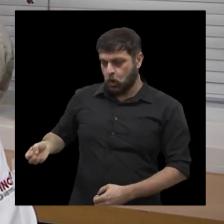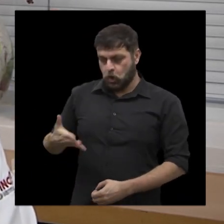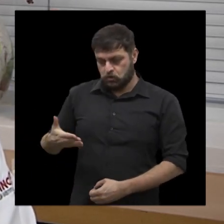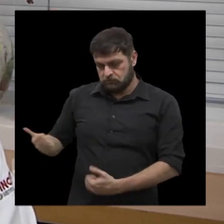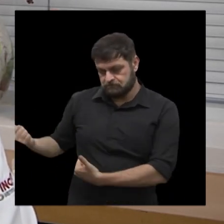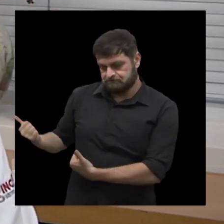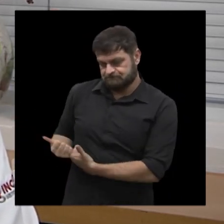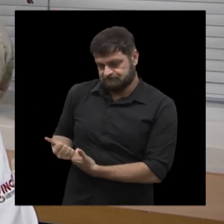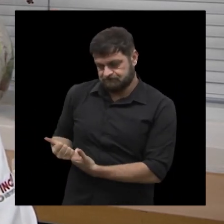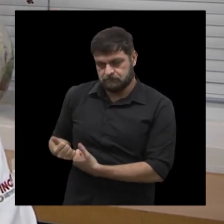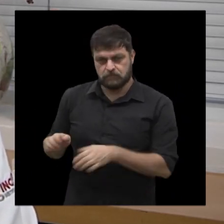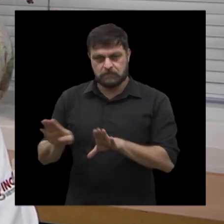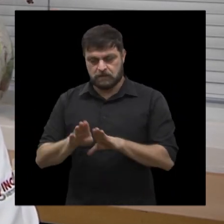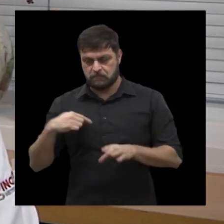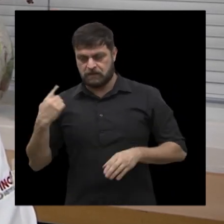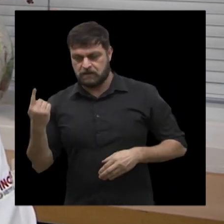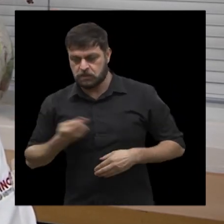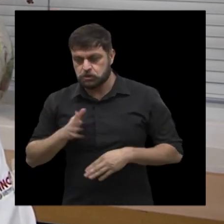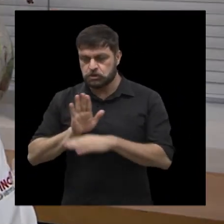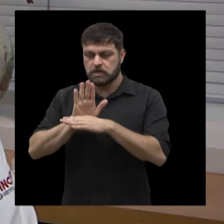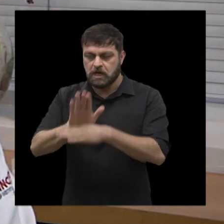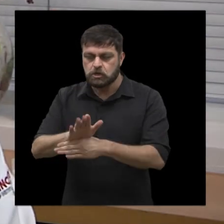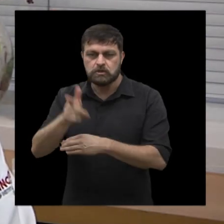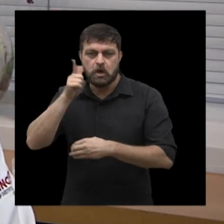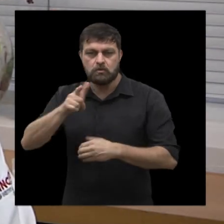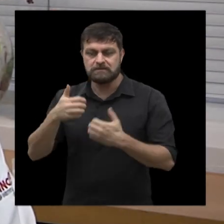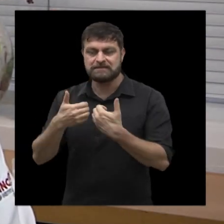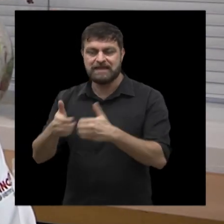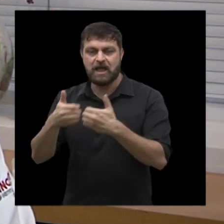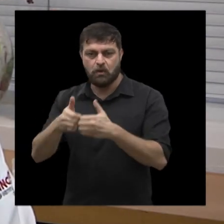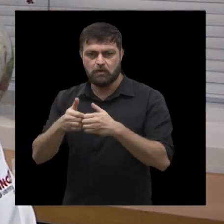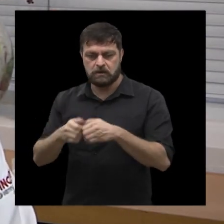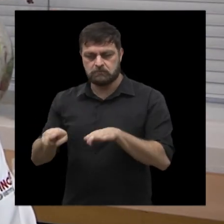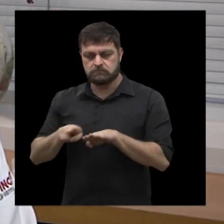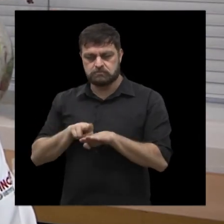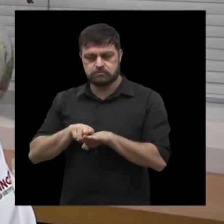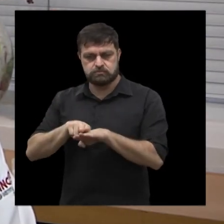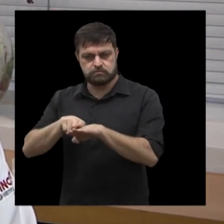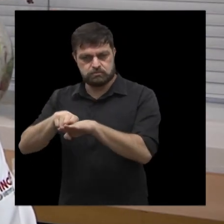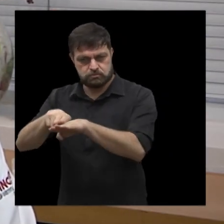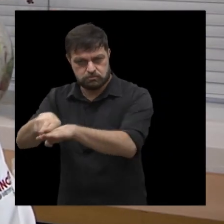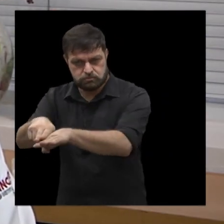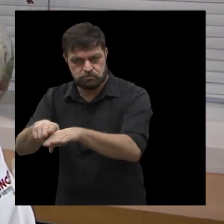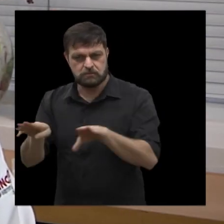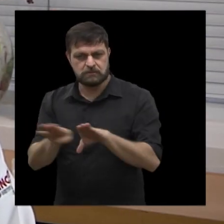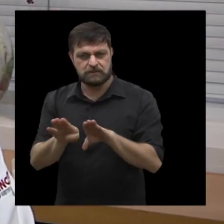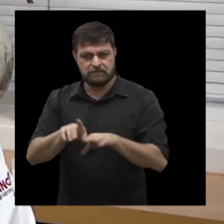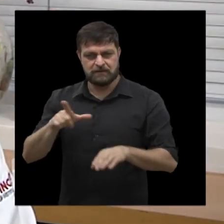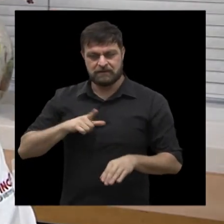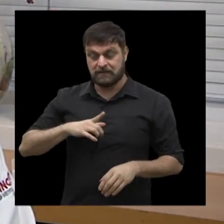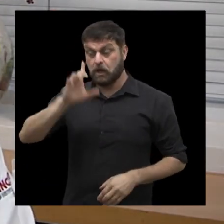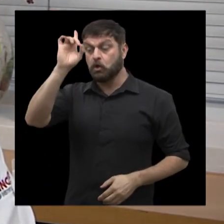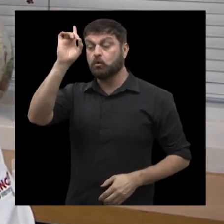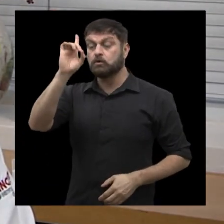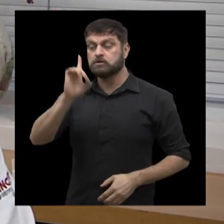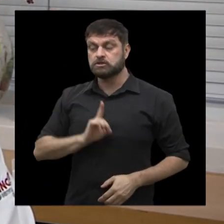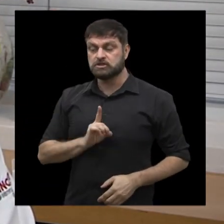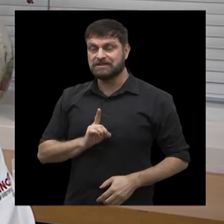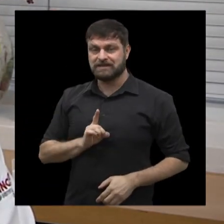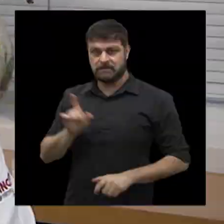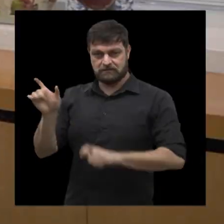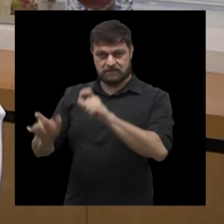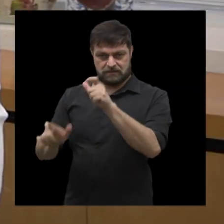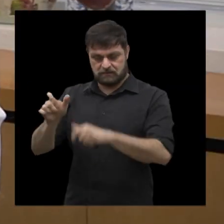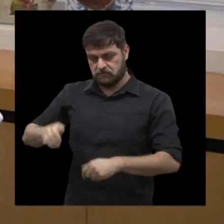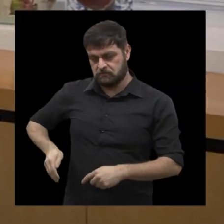o transporte, existe a mediação do direito do renal crônico